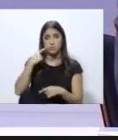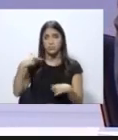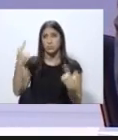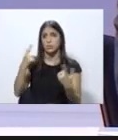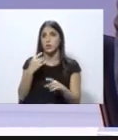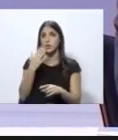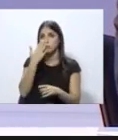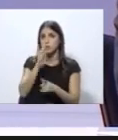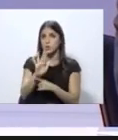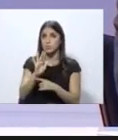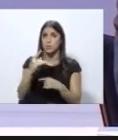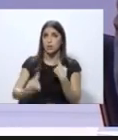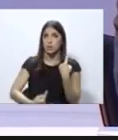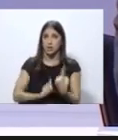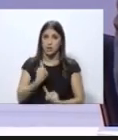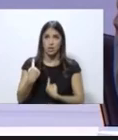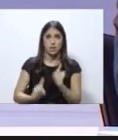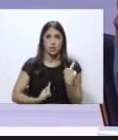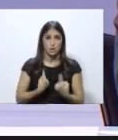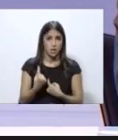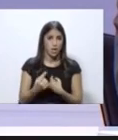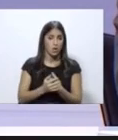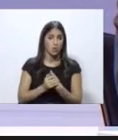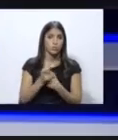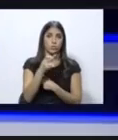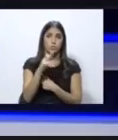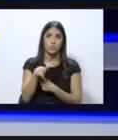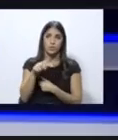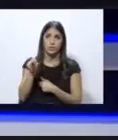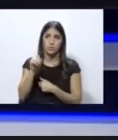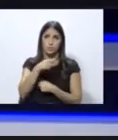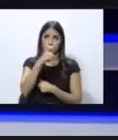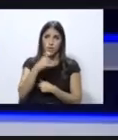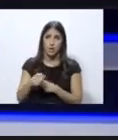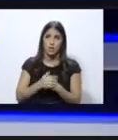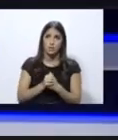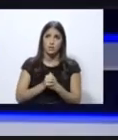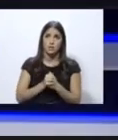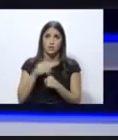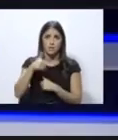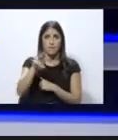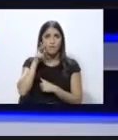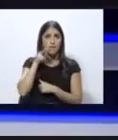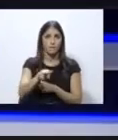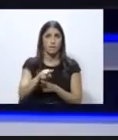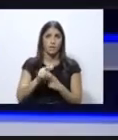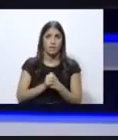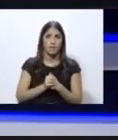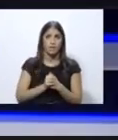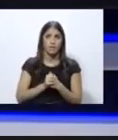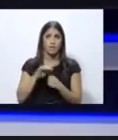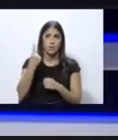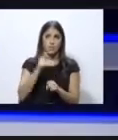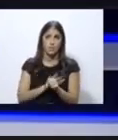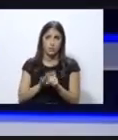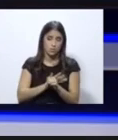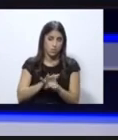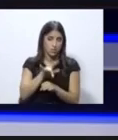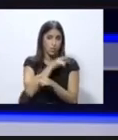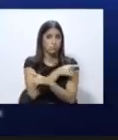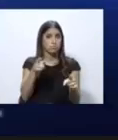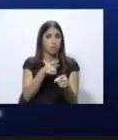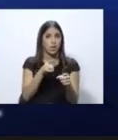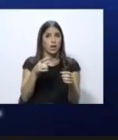exemplo... De alguns desmentidos a Rui Pedro Braz, vamos então ver, numa situação em que acaba por